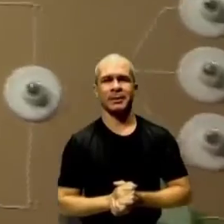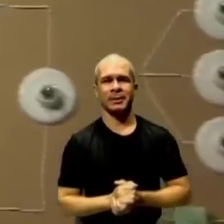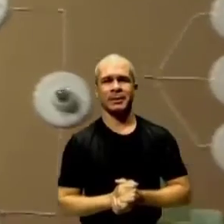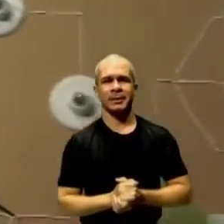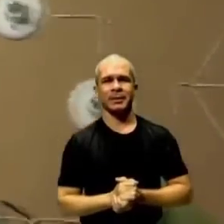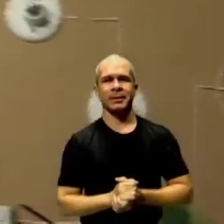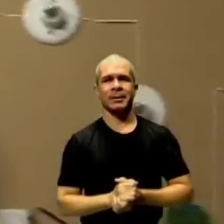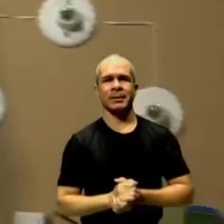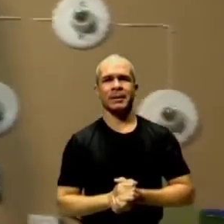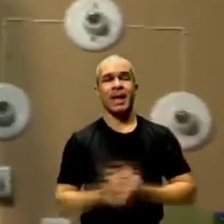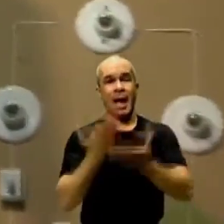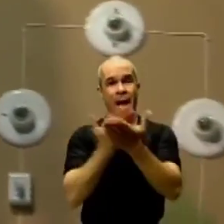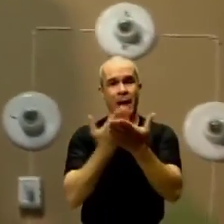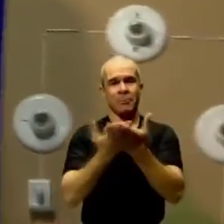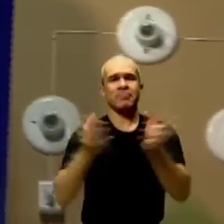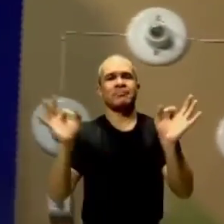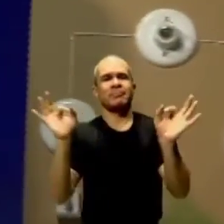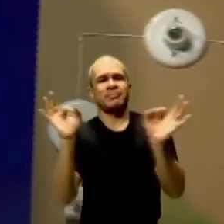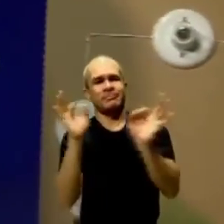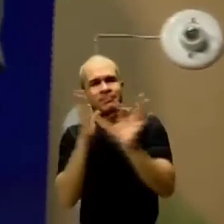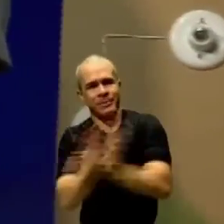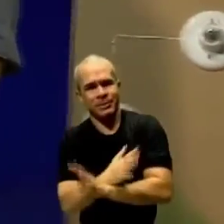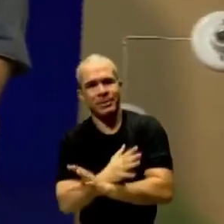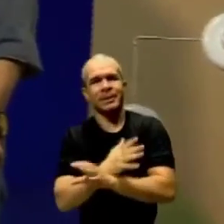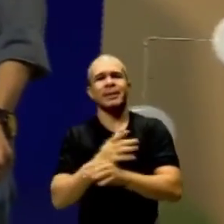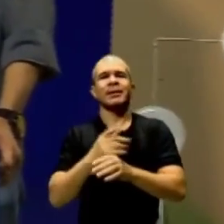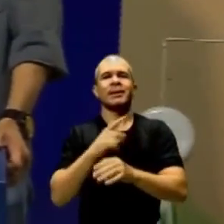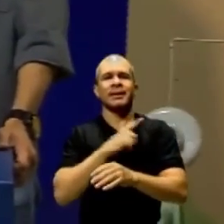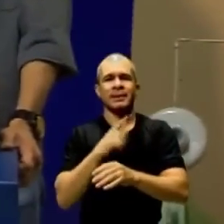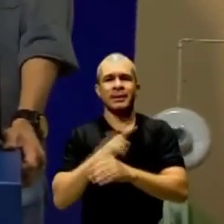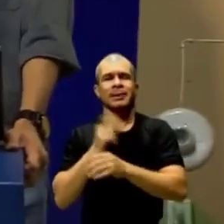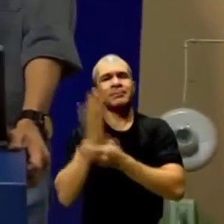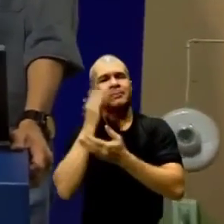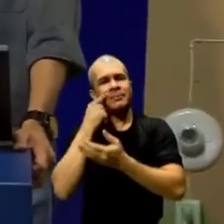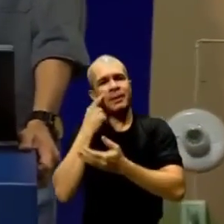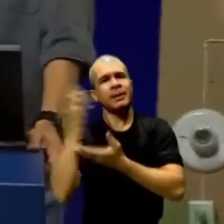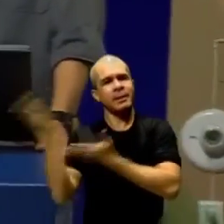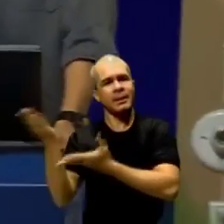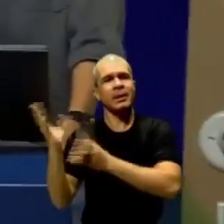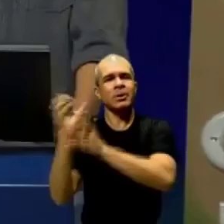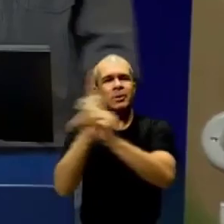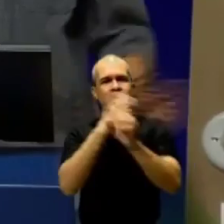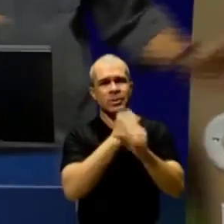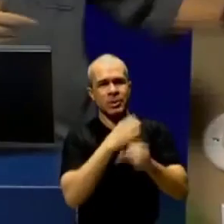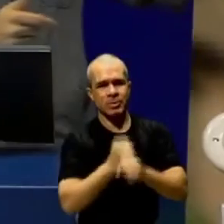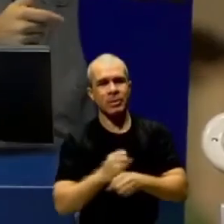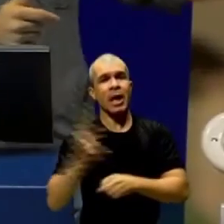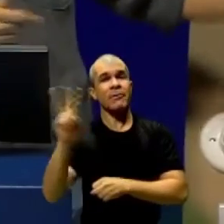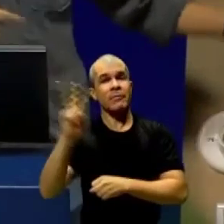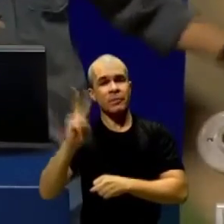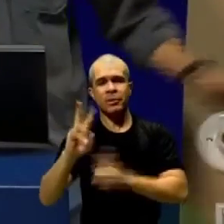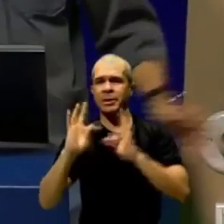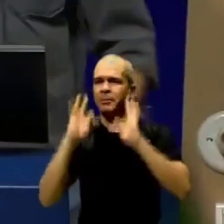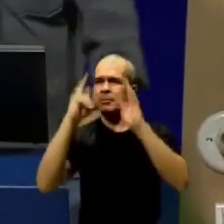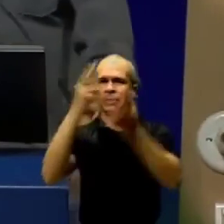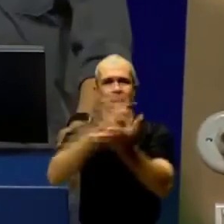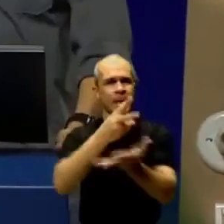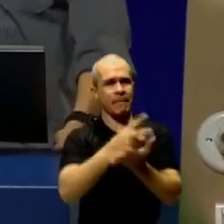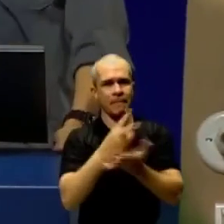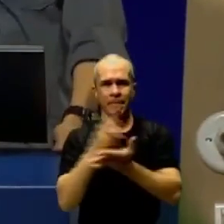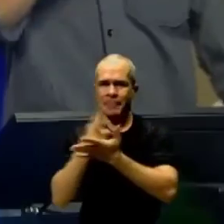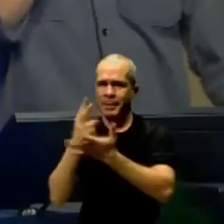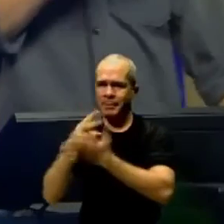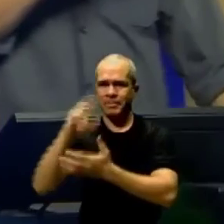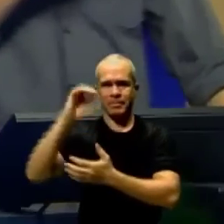nosso recado está dado. A nossa corrente aqui é a somatória e a voltagem é a mesma para todas as